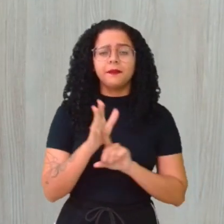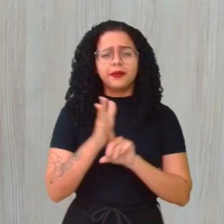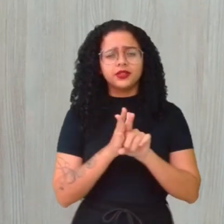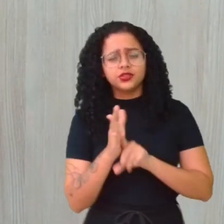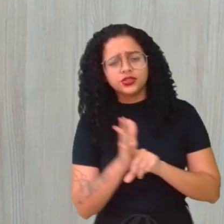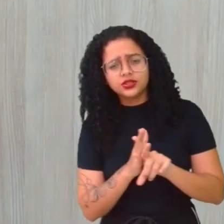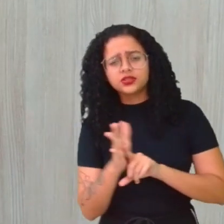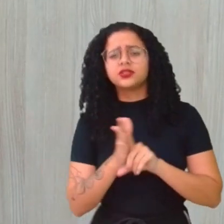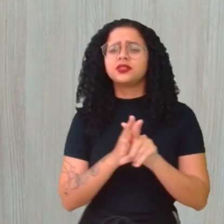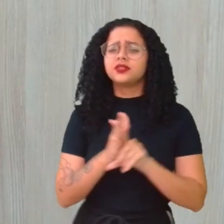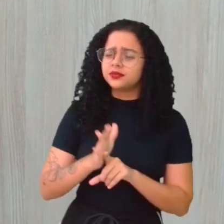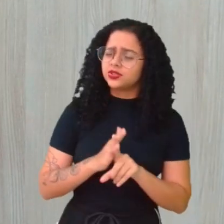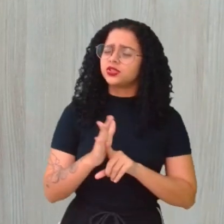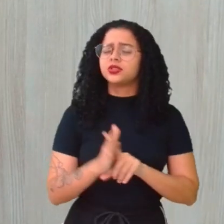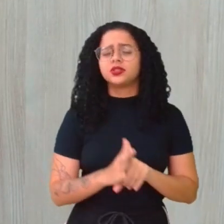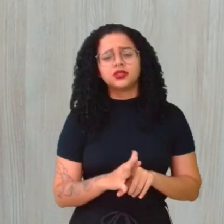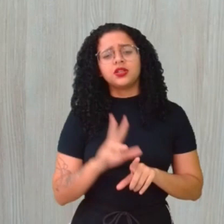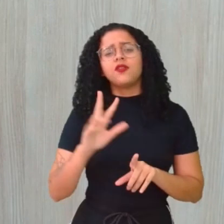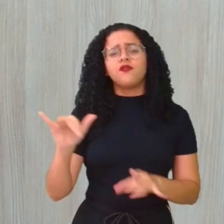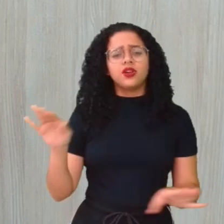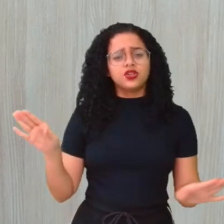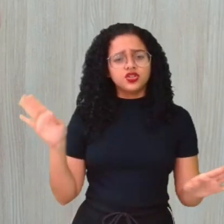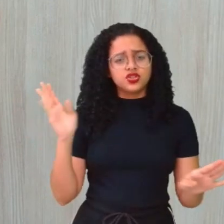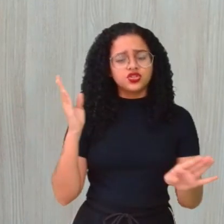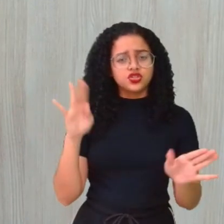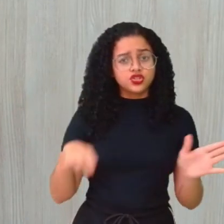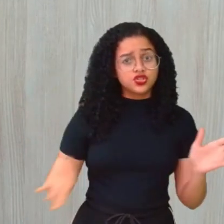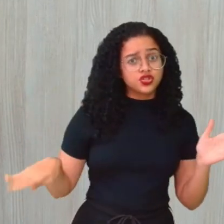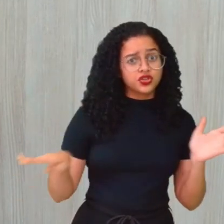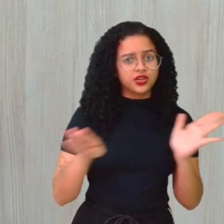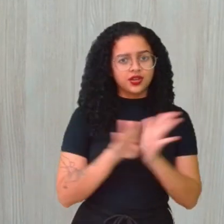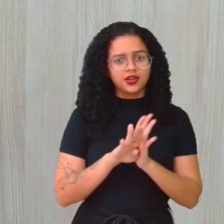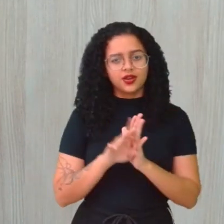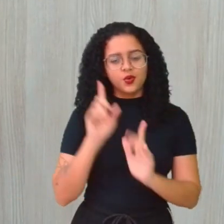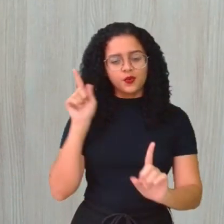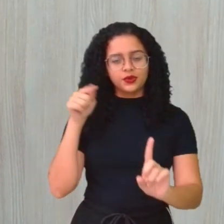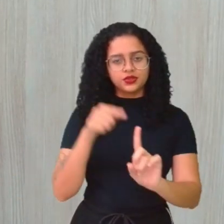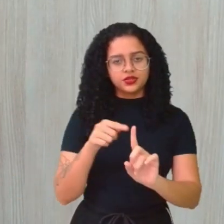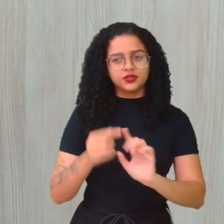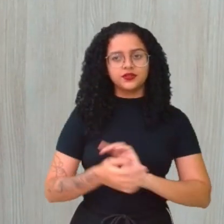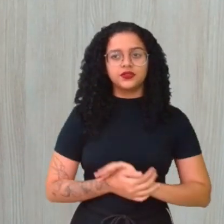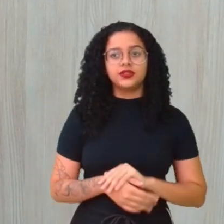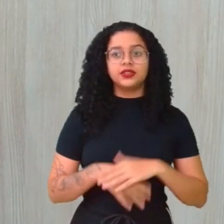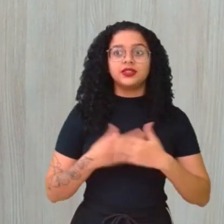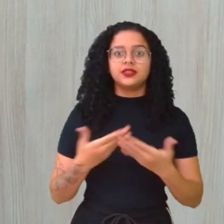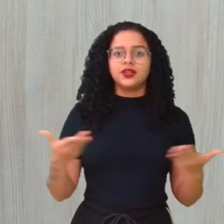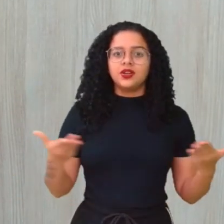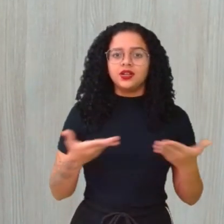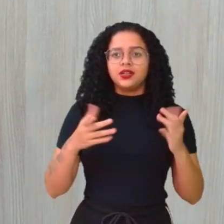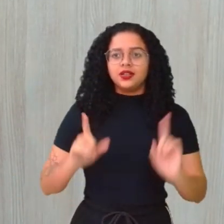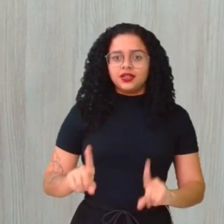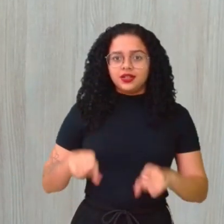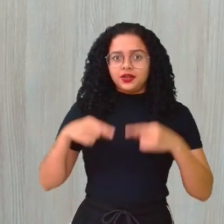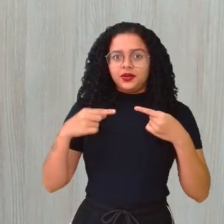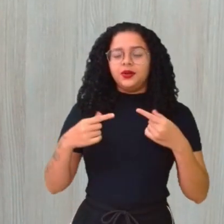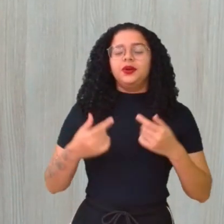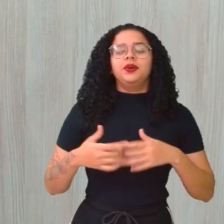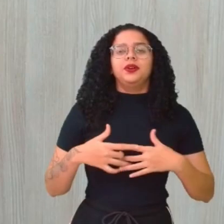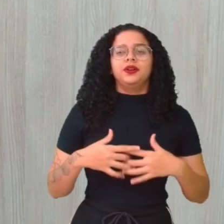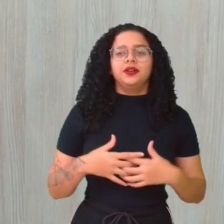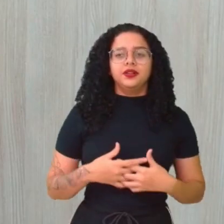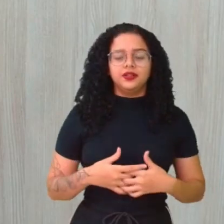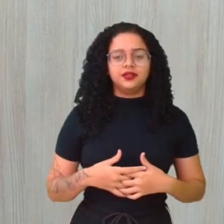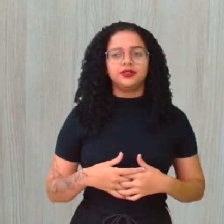pesquisa, pesquisa, pesquisa e vai chegando aí no objetivo. E aí a gente chega no desafio,